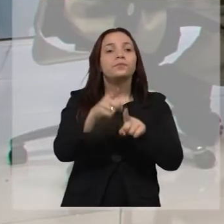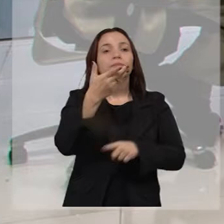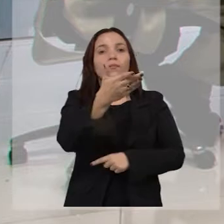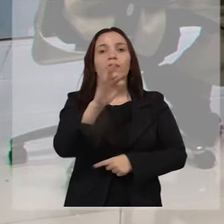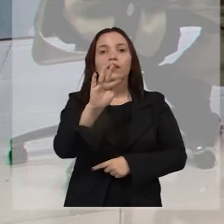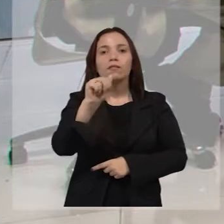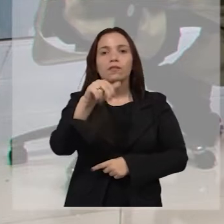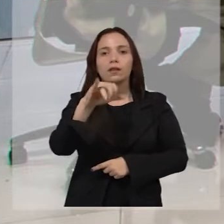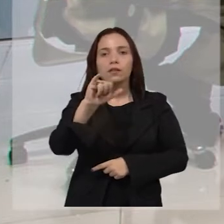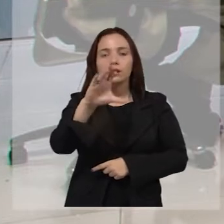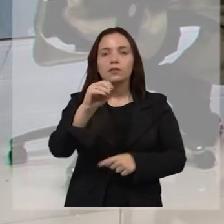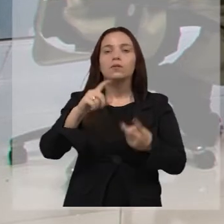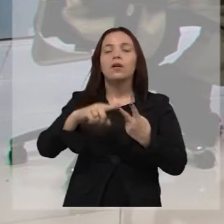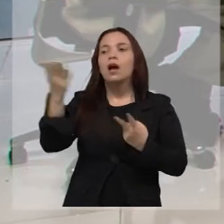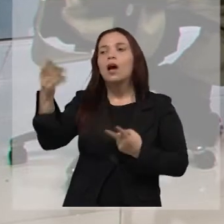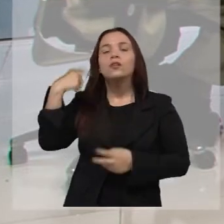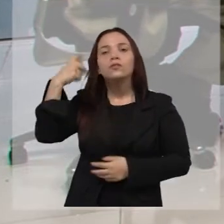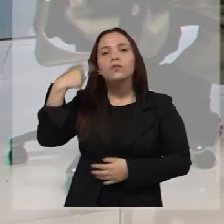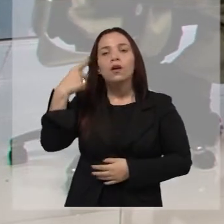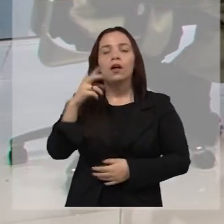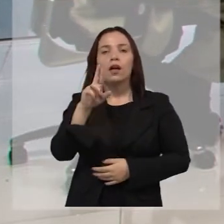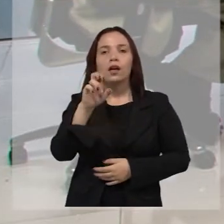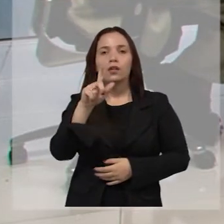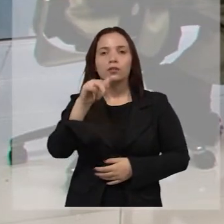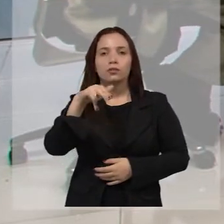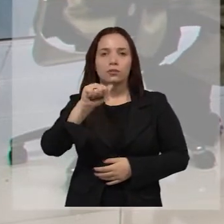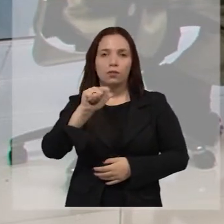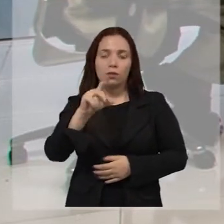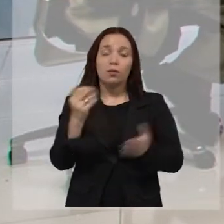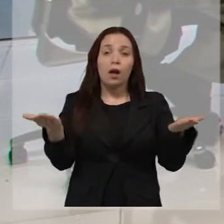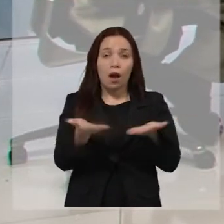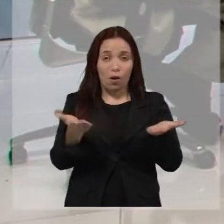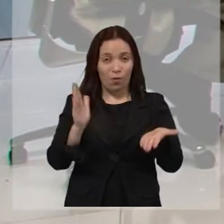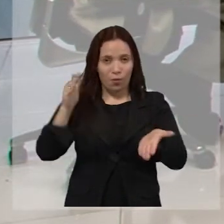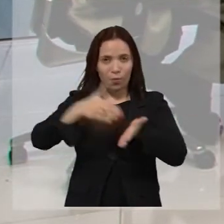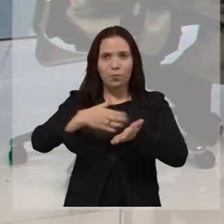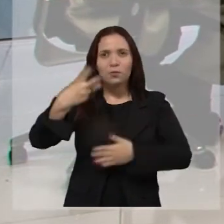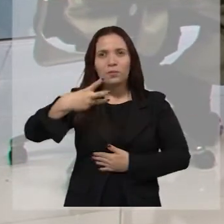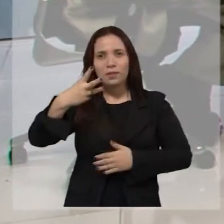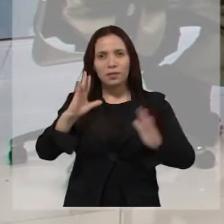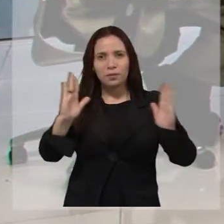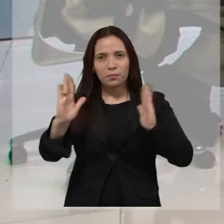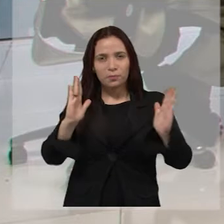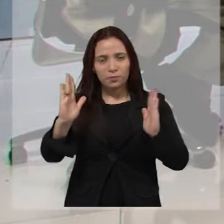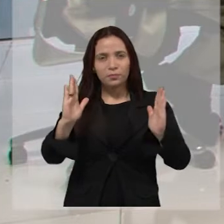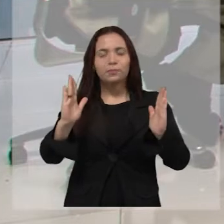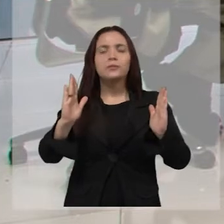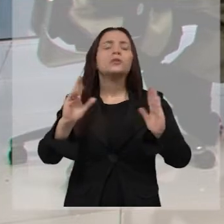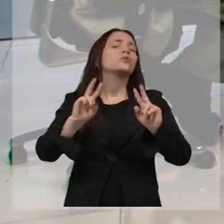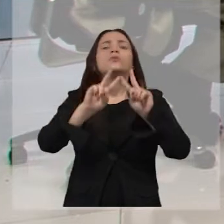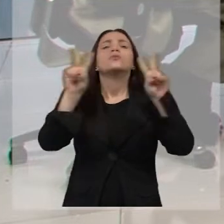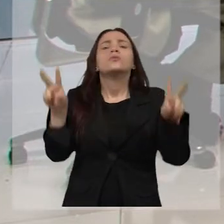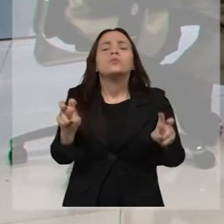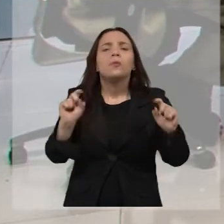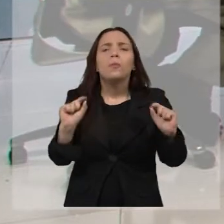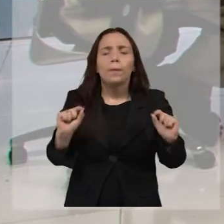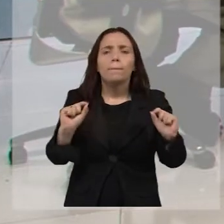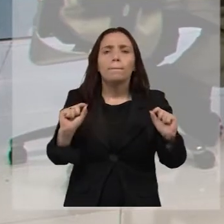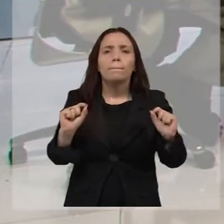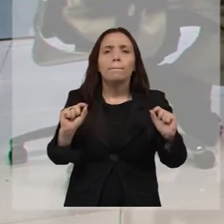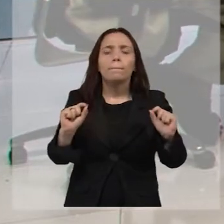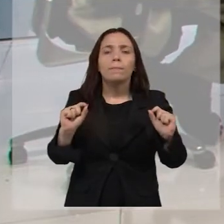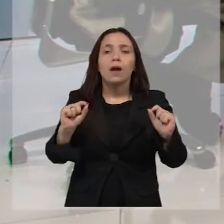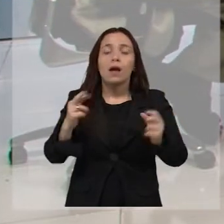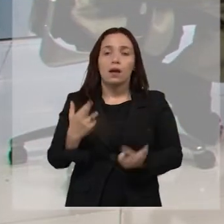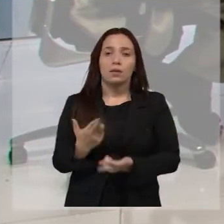Francisco Moreira e o advogado Reginaldo Vasconcelos. Eu quero colocar agora nesse último bloco essa discussão, doutora Lídia, na perspectiva